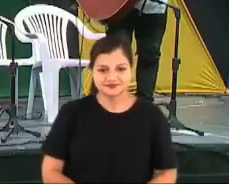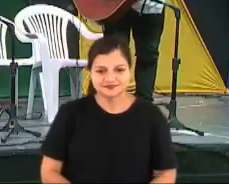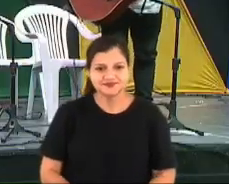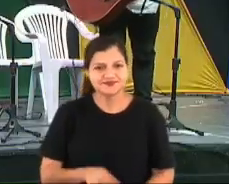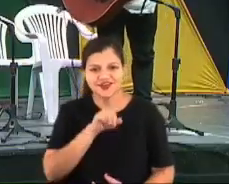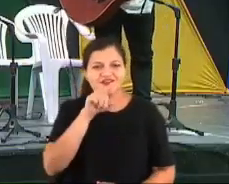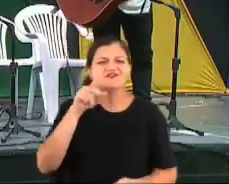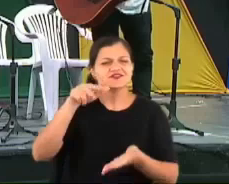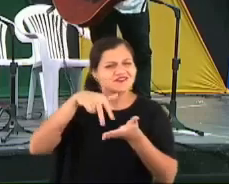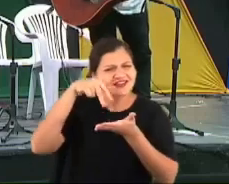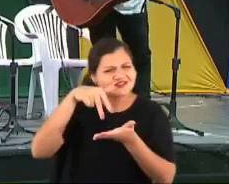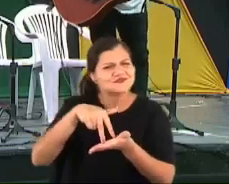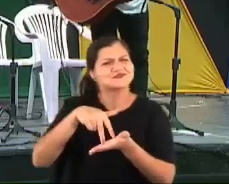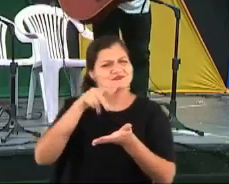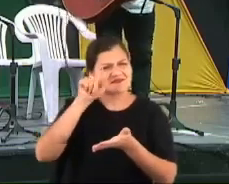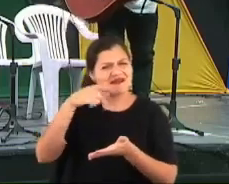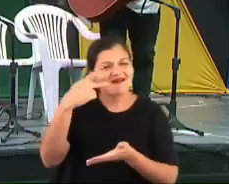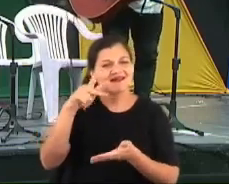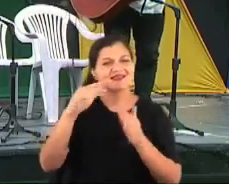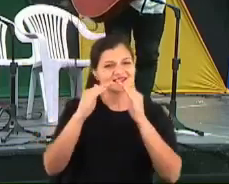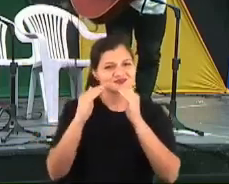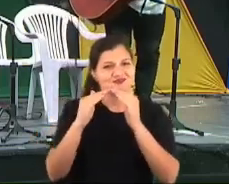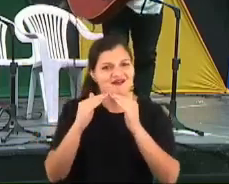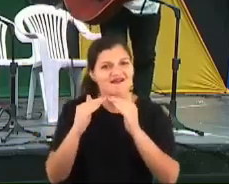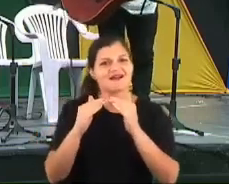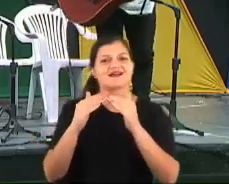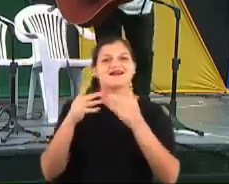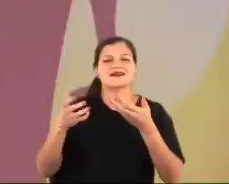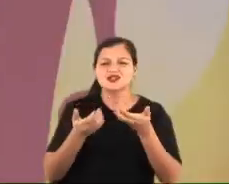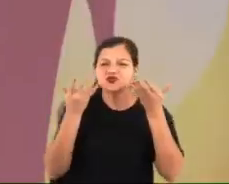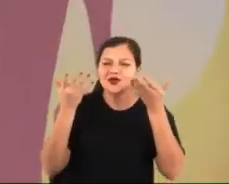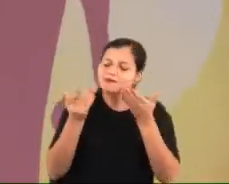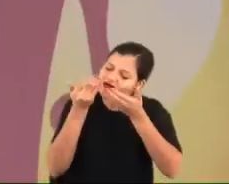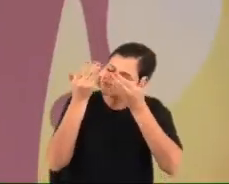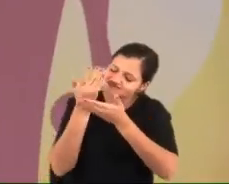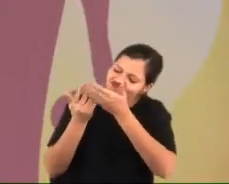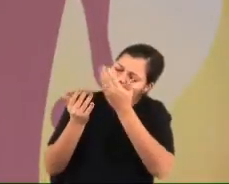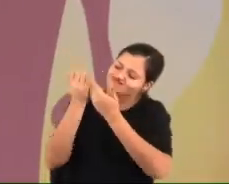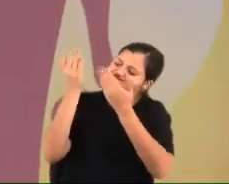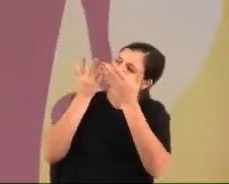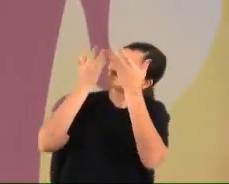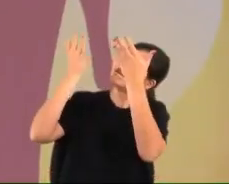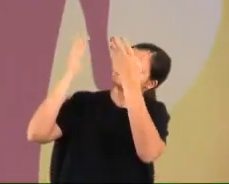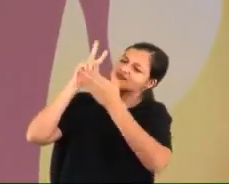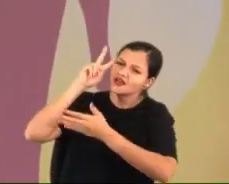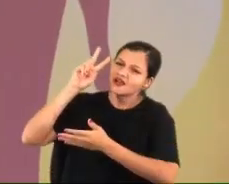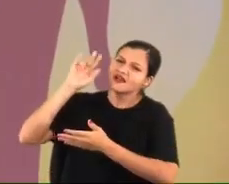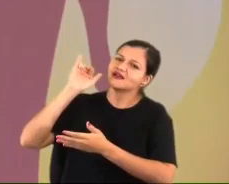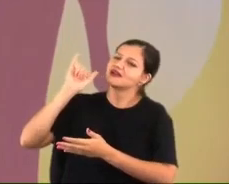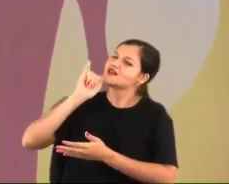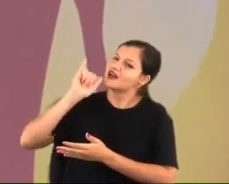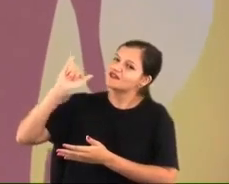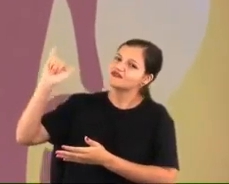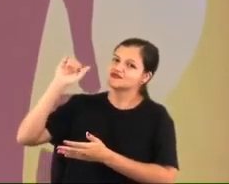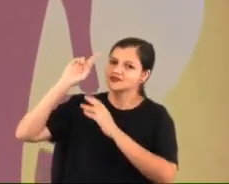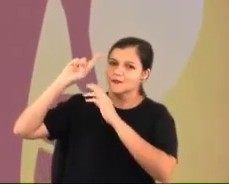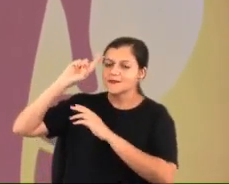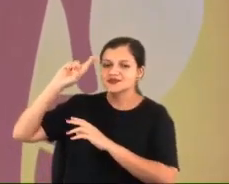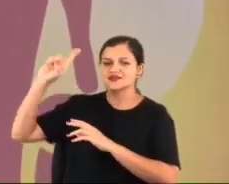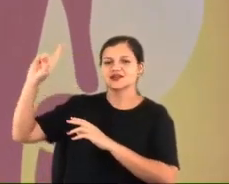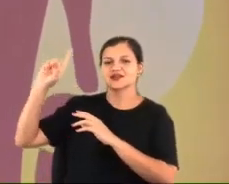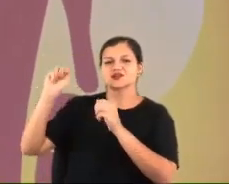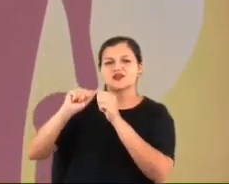Fica de pé aí onde você está, levanta as suas mãos e diga pro Senhor, faça